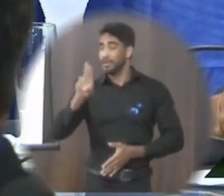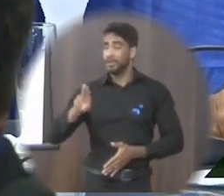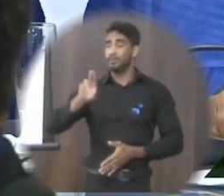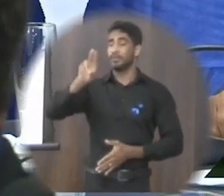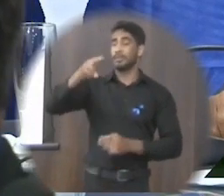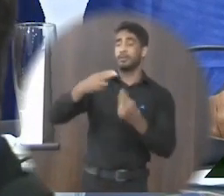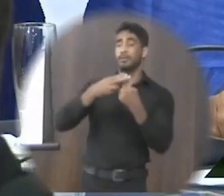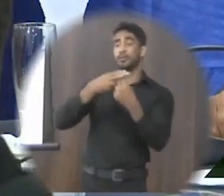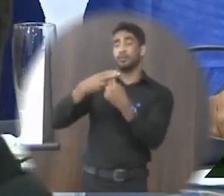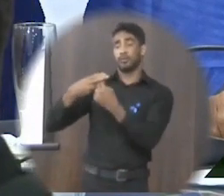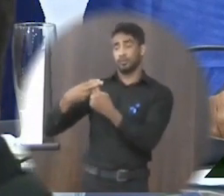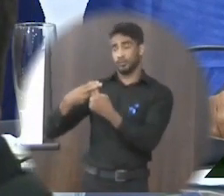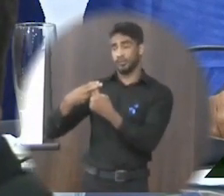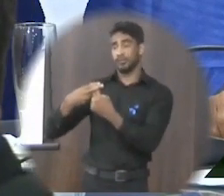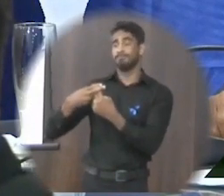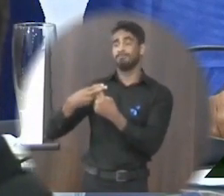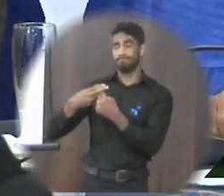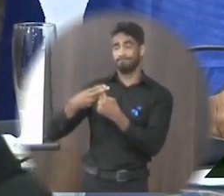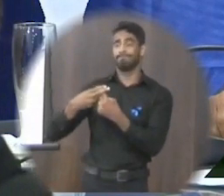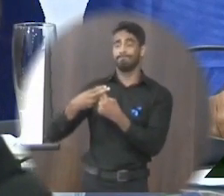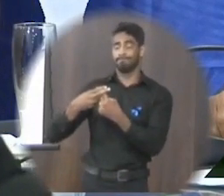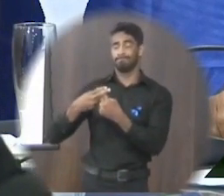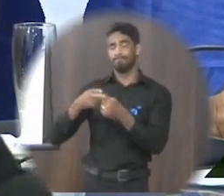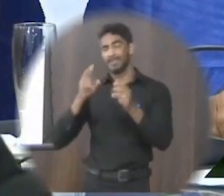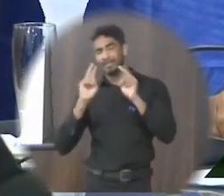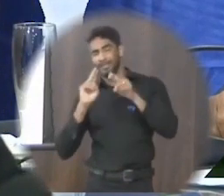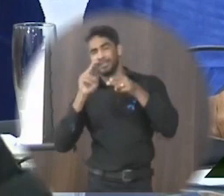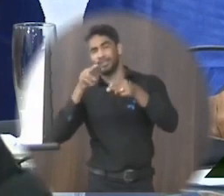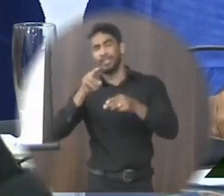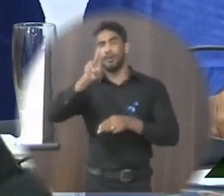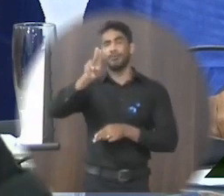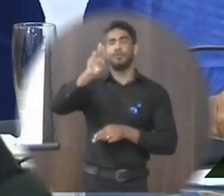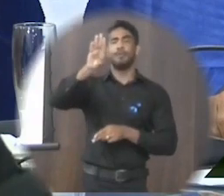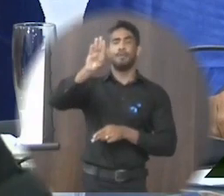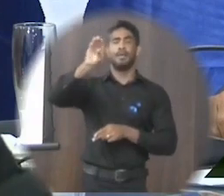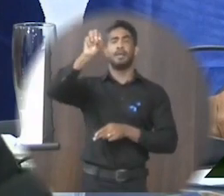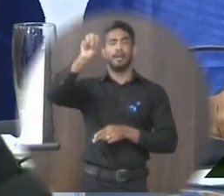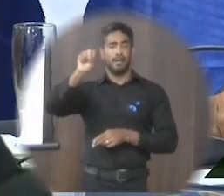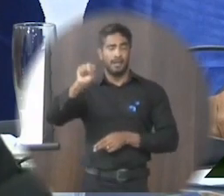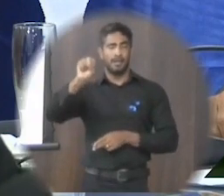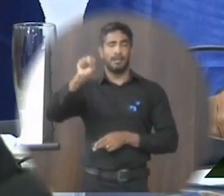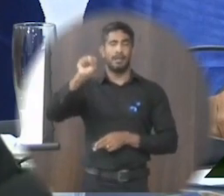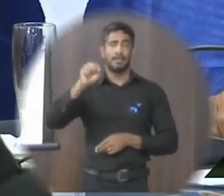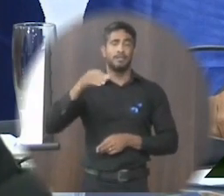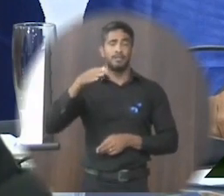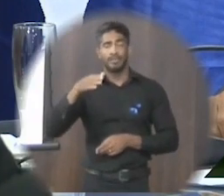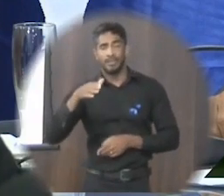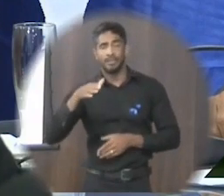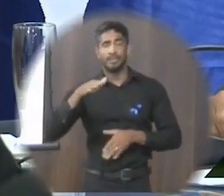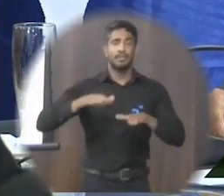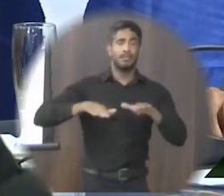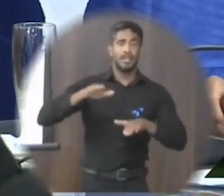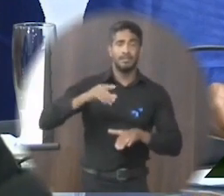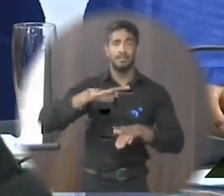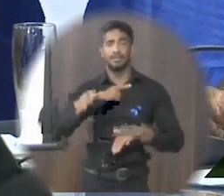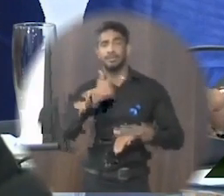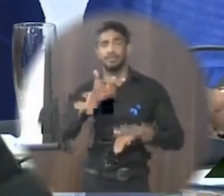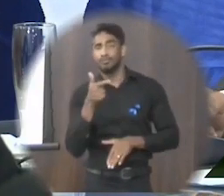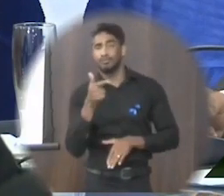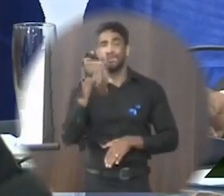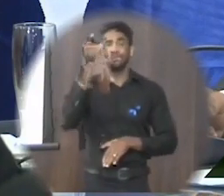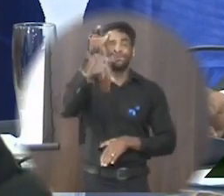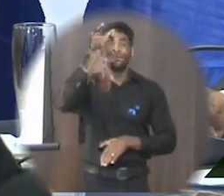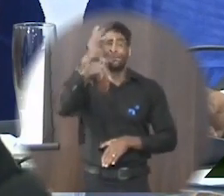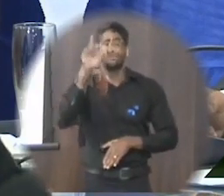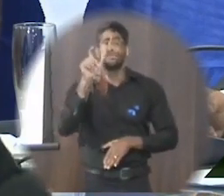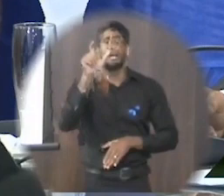SUS, né? A gente chega numa unidade de saúde, muitas das vezes, você não sabe quem